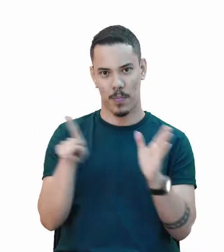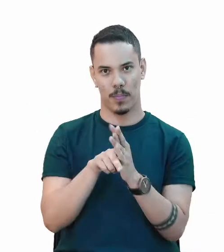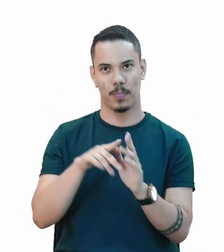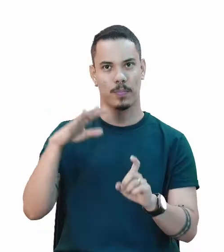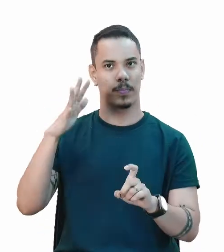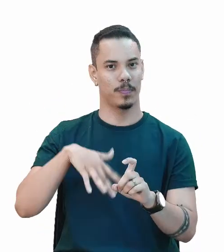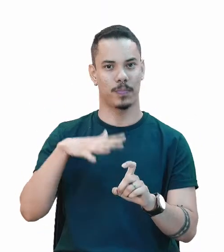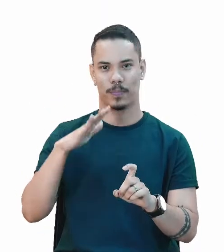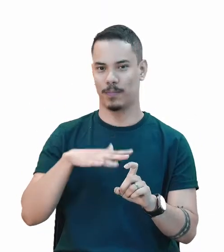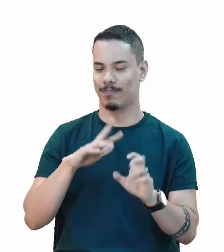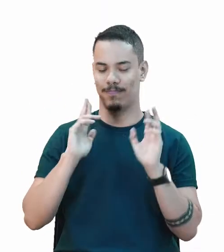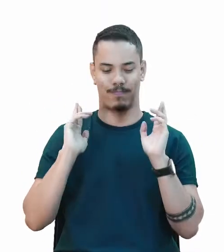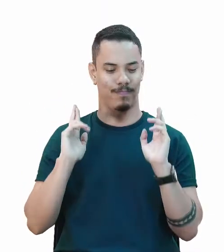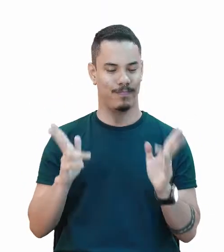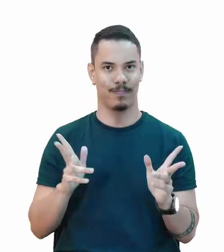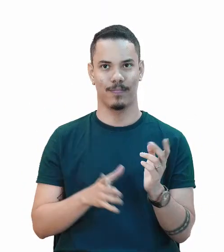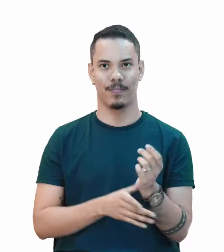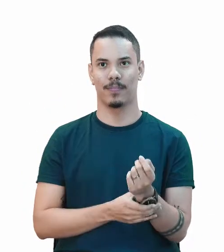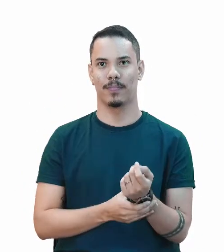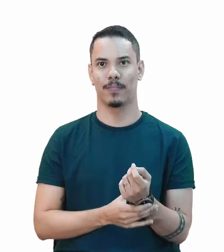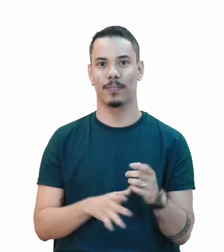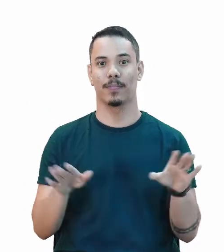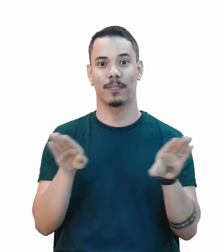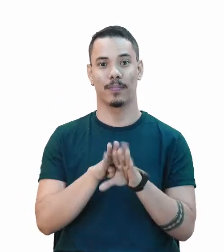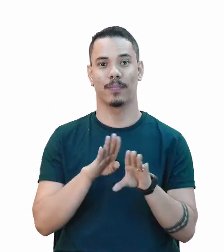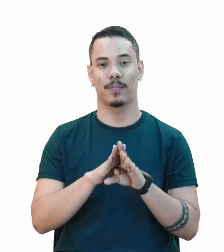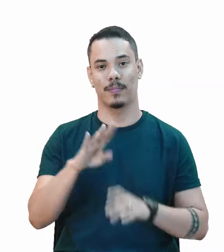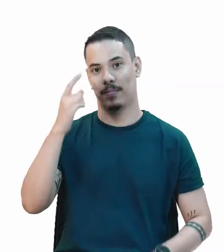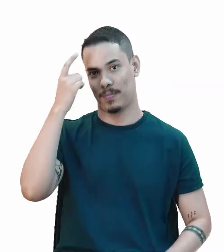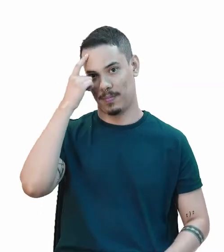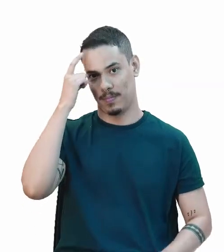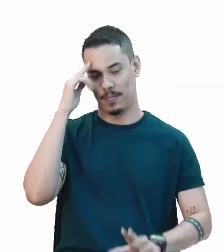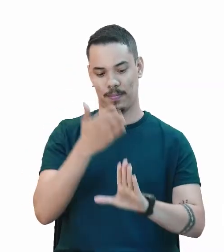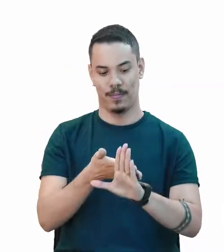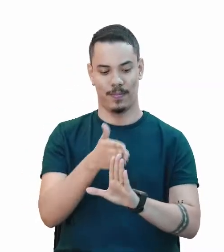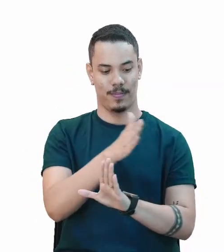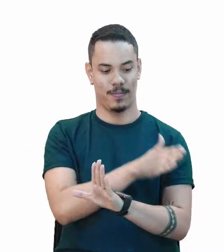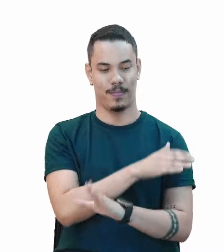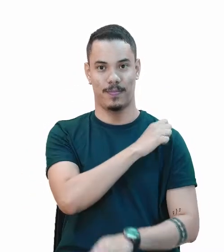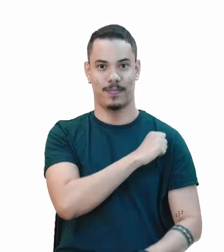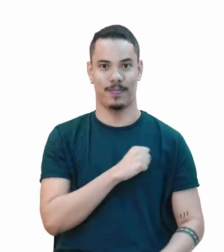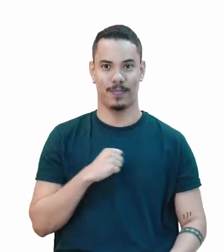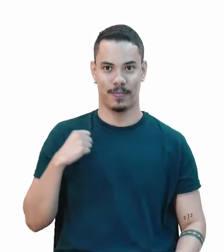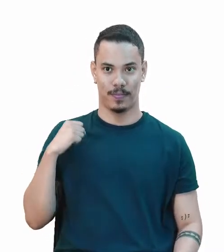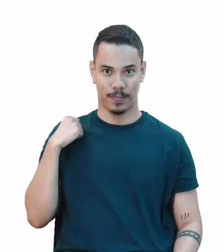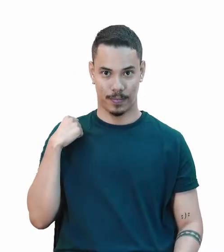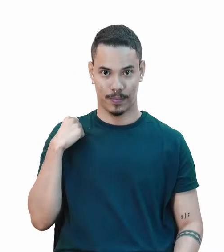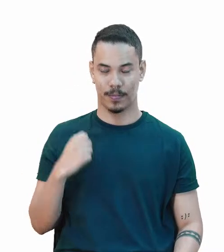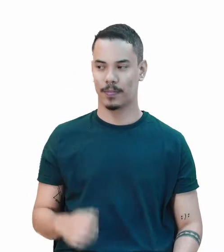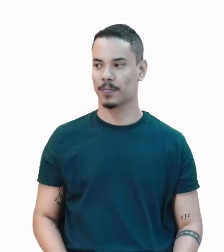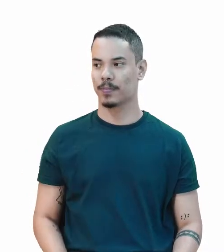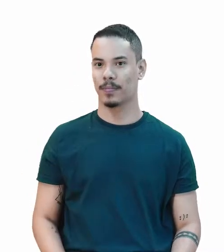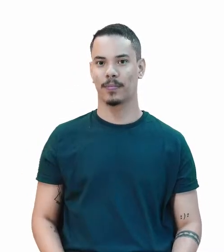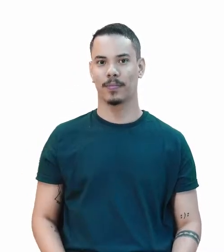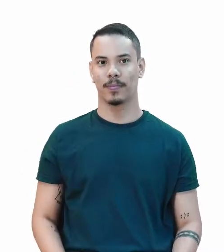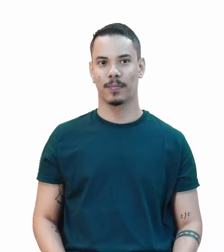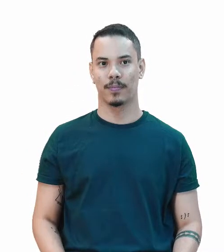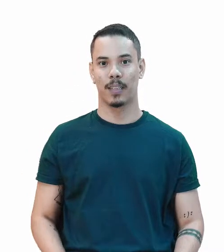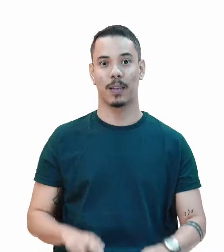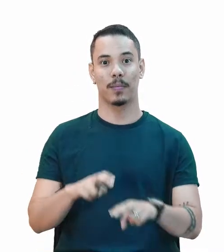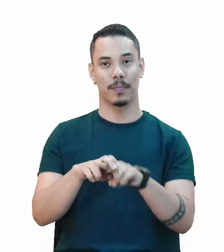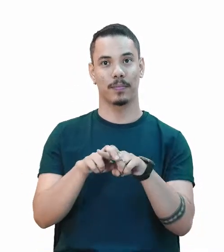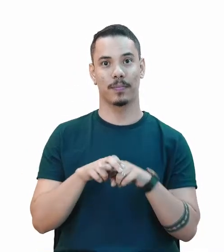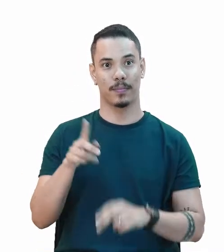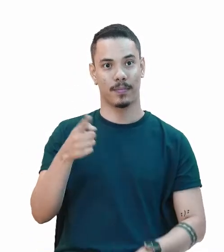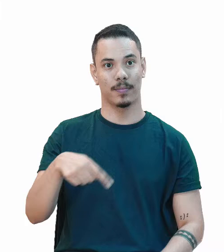e daquilo que foi pensado com os pré-socráticos. Então, para eles, o